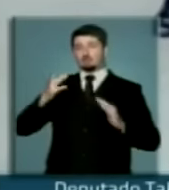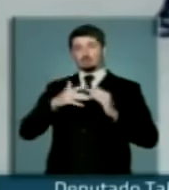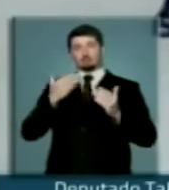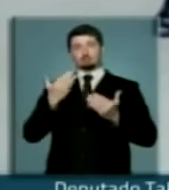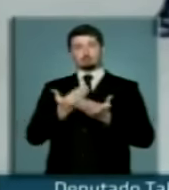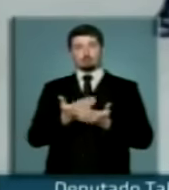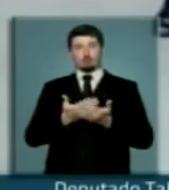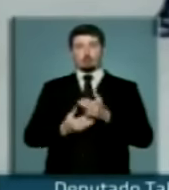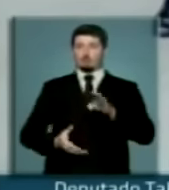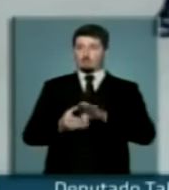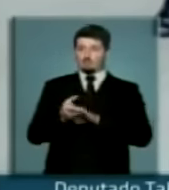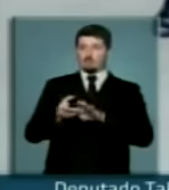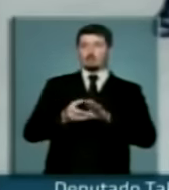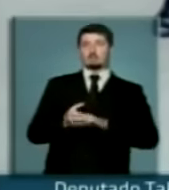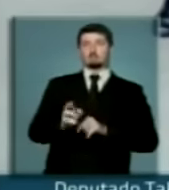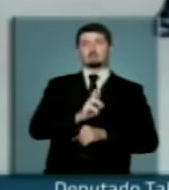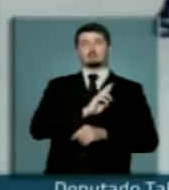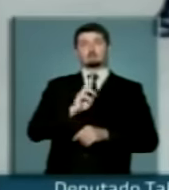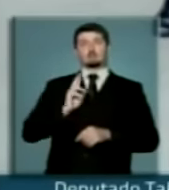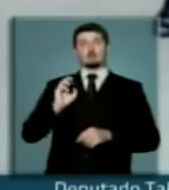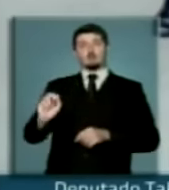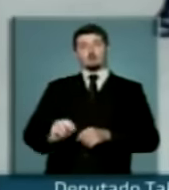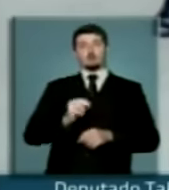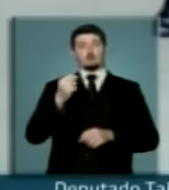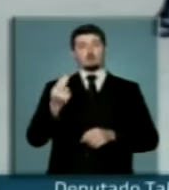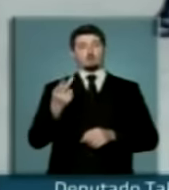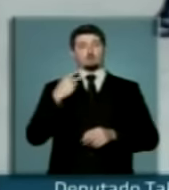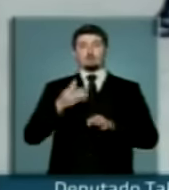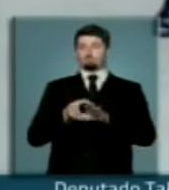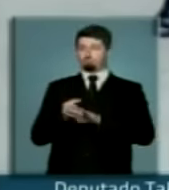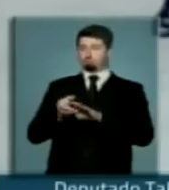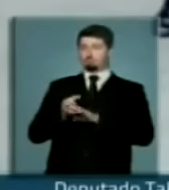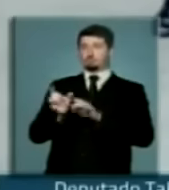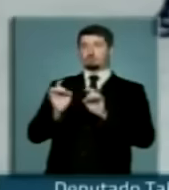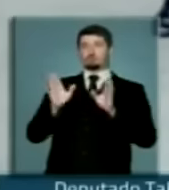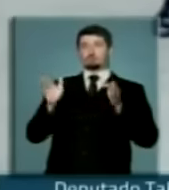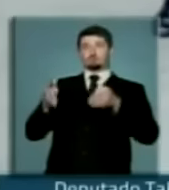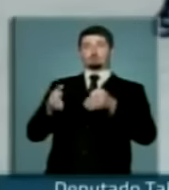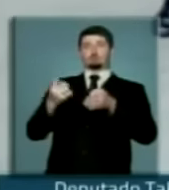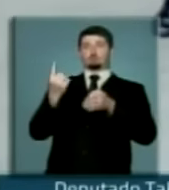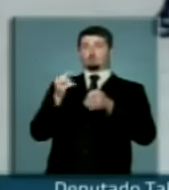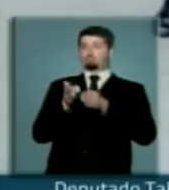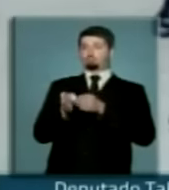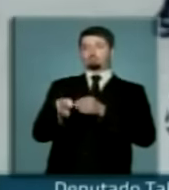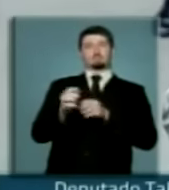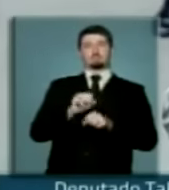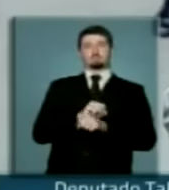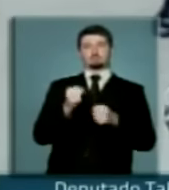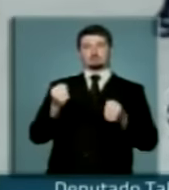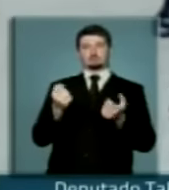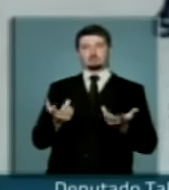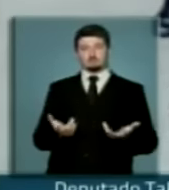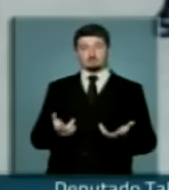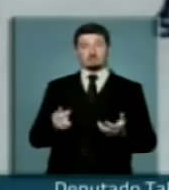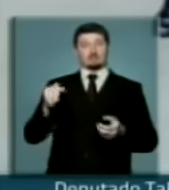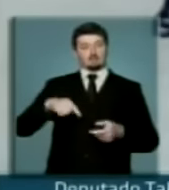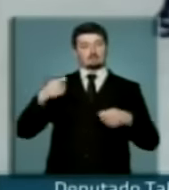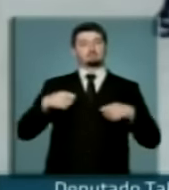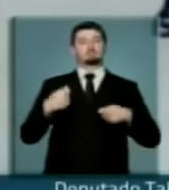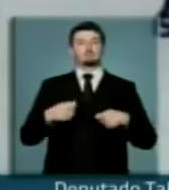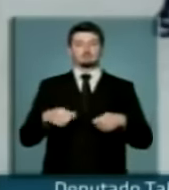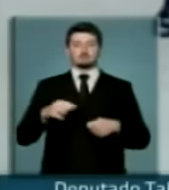uma orientação religiosa, ou então querem, vamos dizer, direcionar apenas para um segmento. Isso é impossível. Eu acho que deve